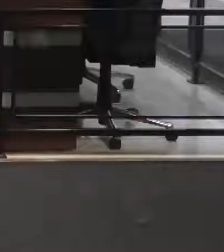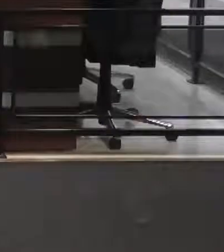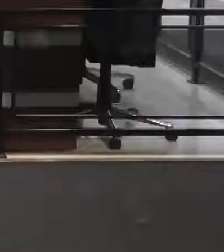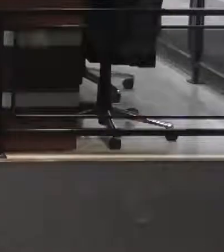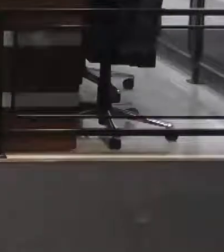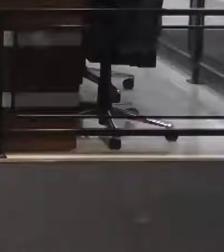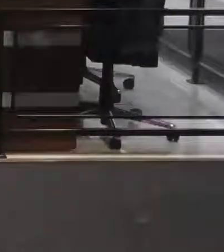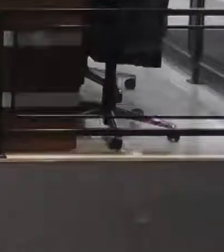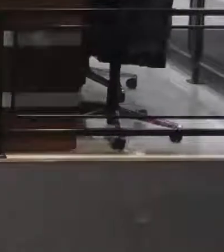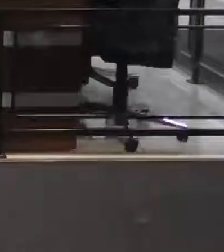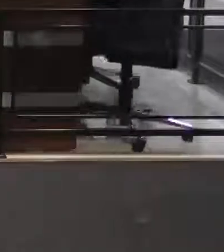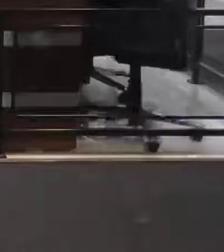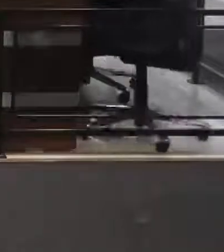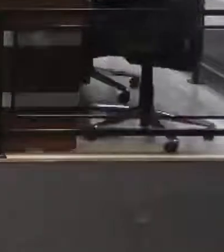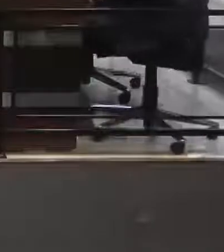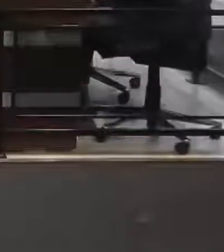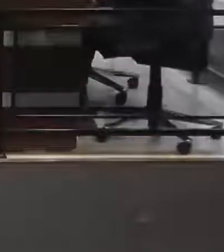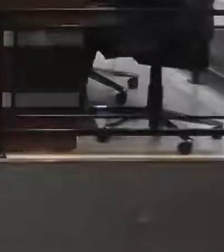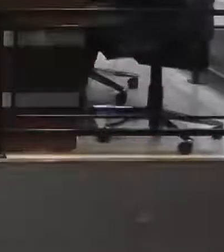bíblico.